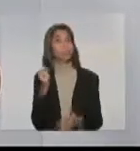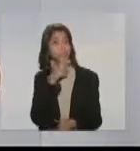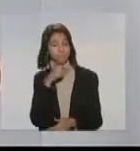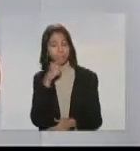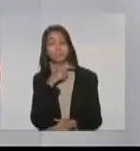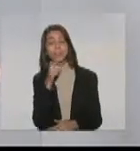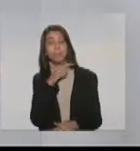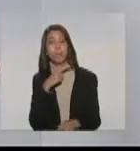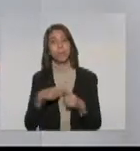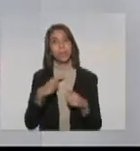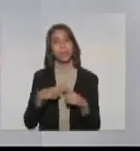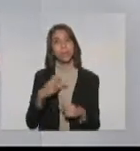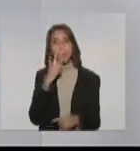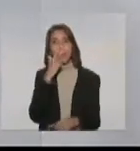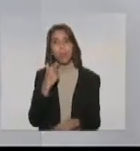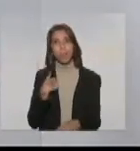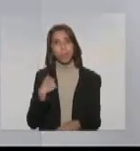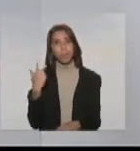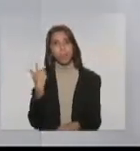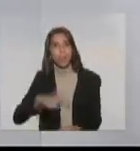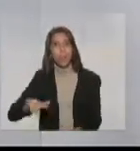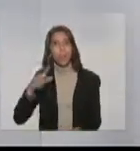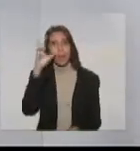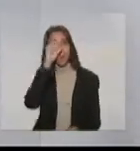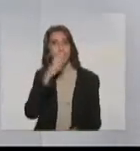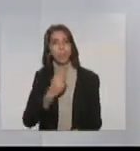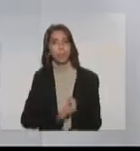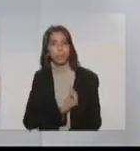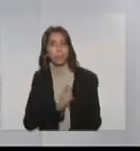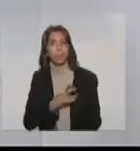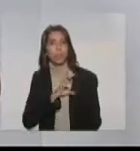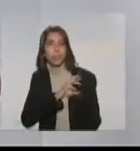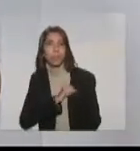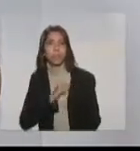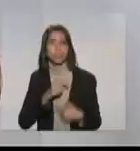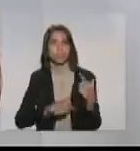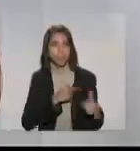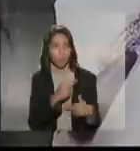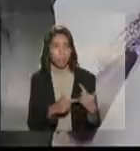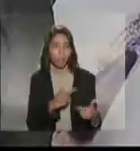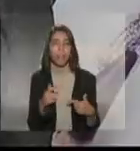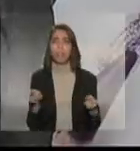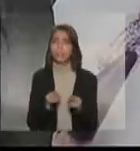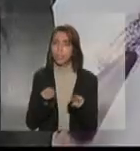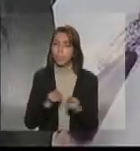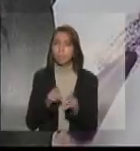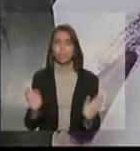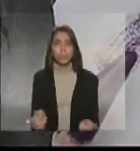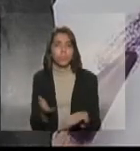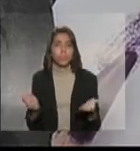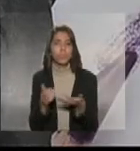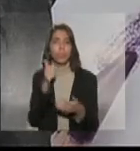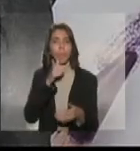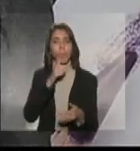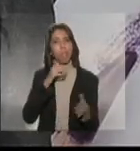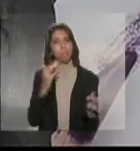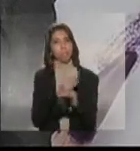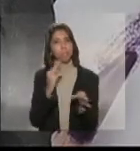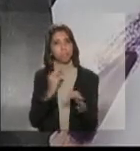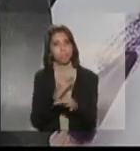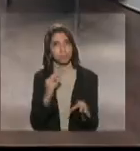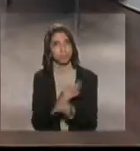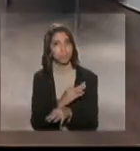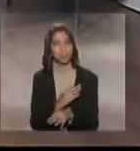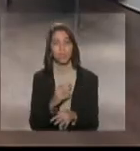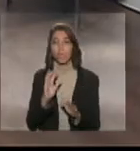engraçadas porque ela vai aprender a se amar e aprender a palha que teve de dar uma força para as mulheres que faz é um livro que fala são besteiras não